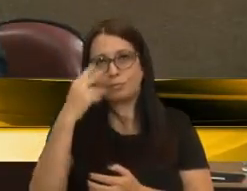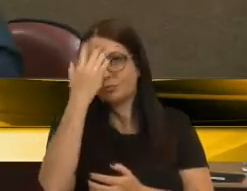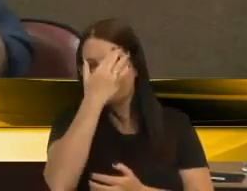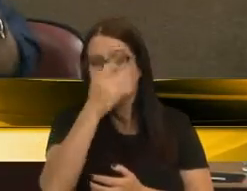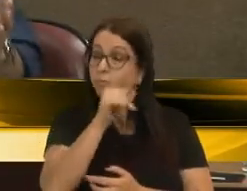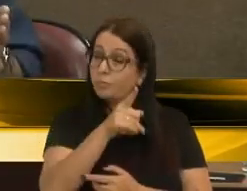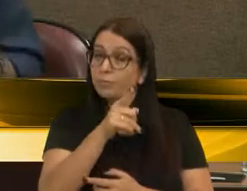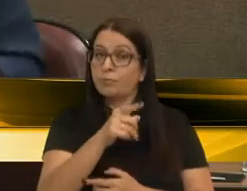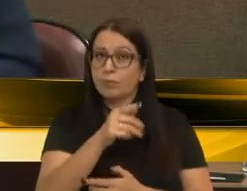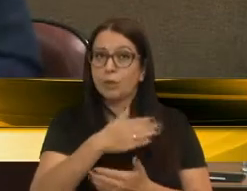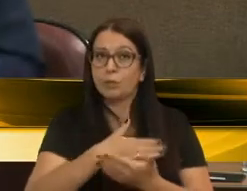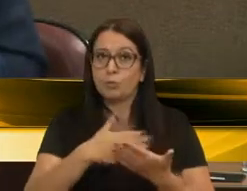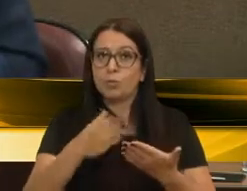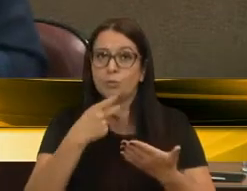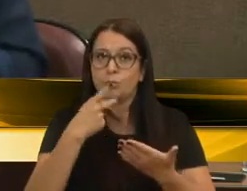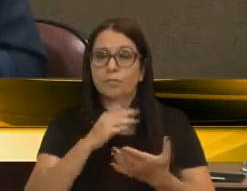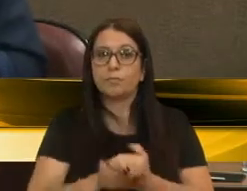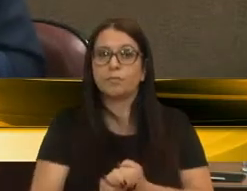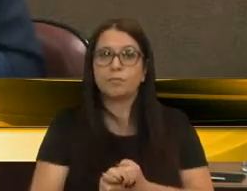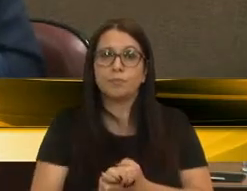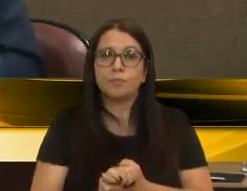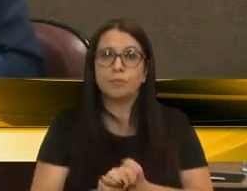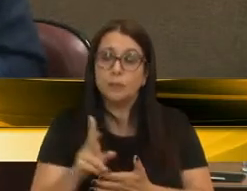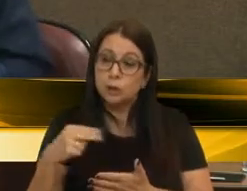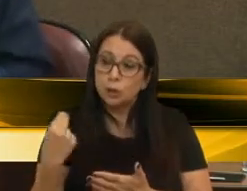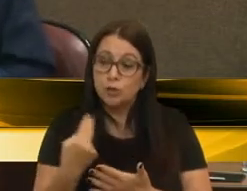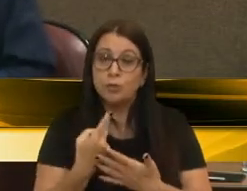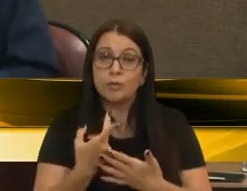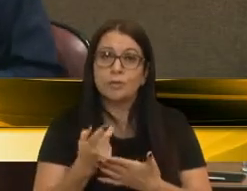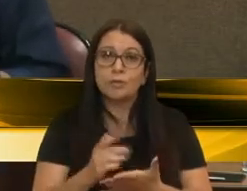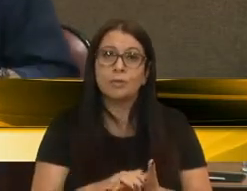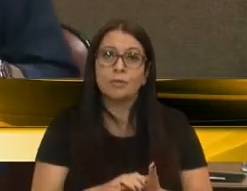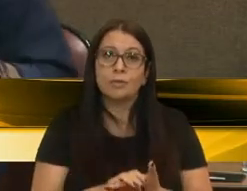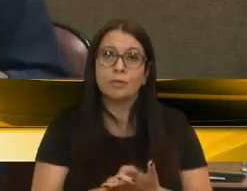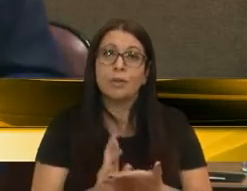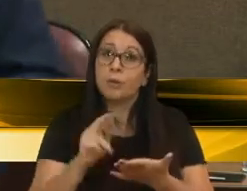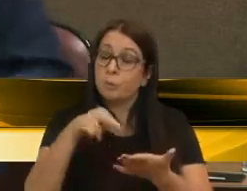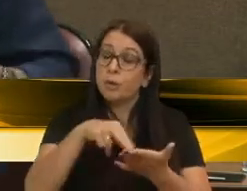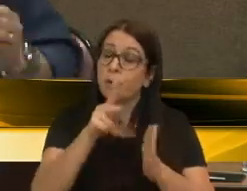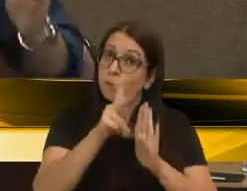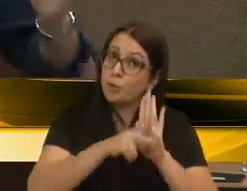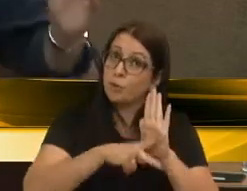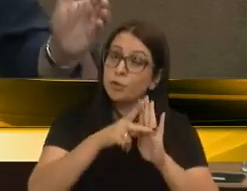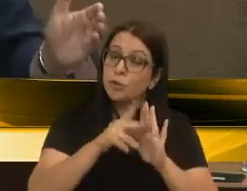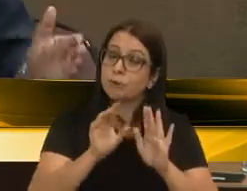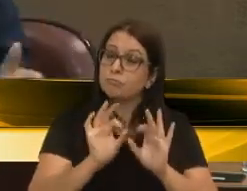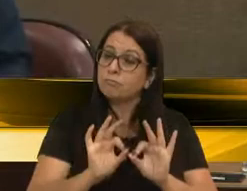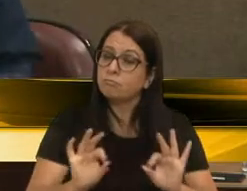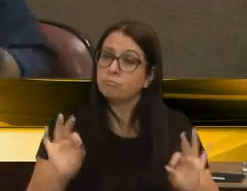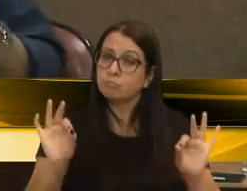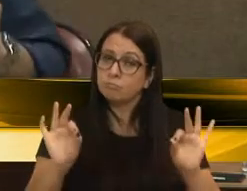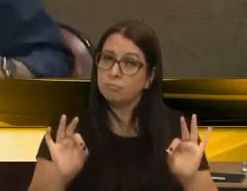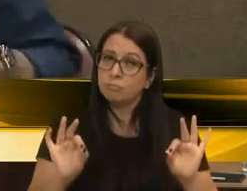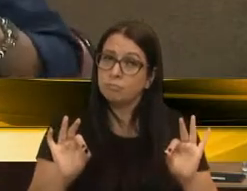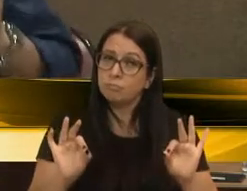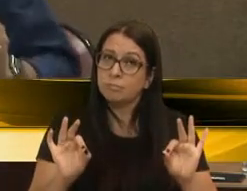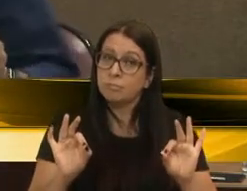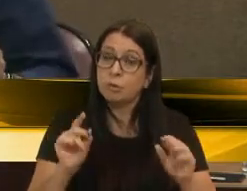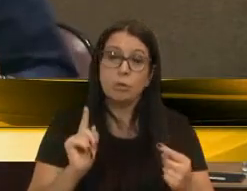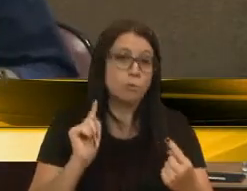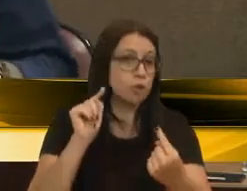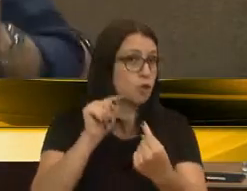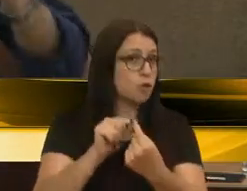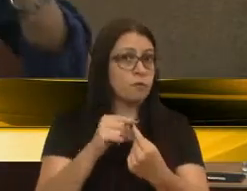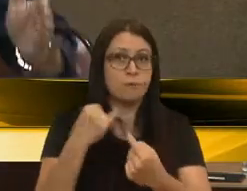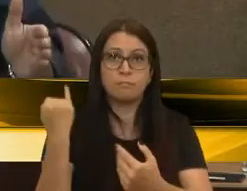isso, no início da minha manifestação, que nós, realmente é um projeto extremamente singelo, mas o seu alcance é muito